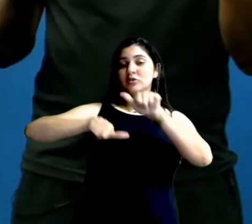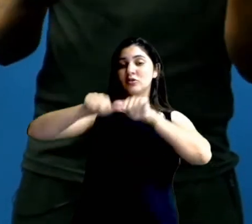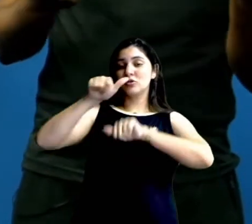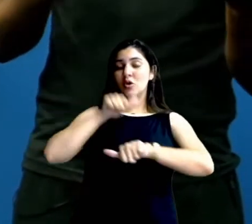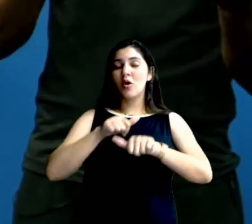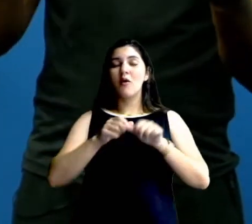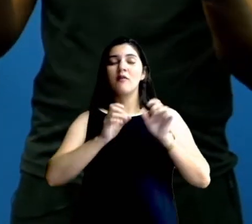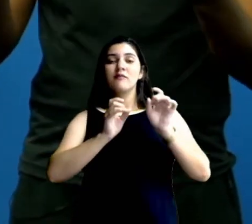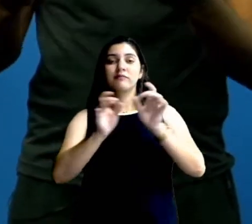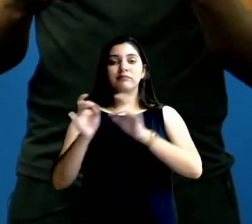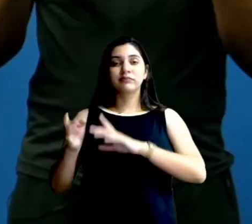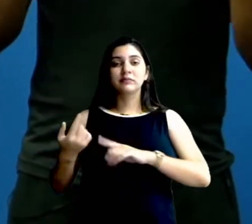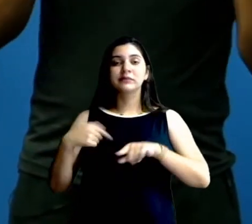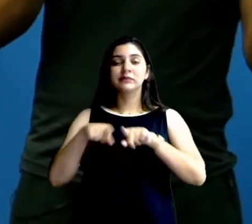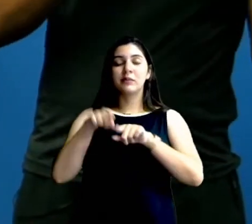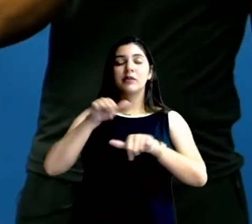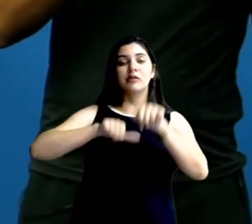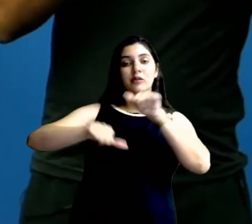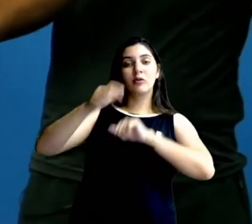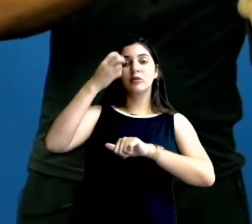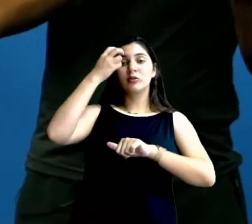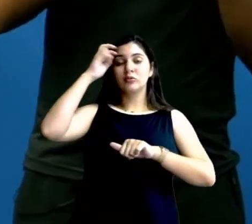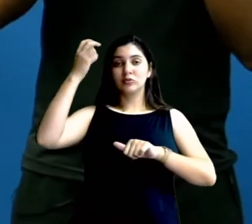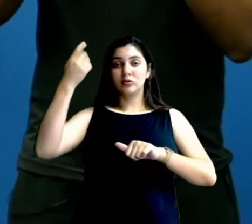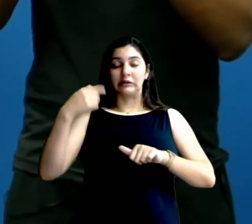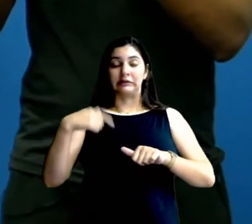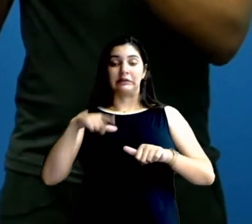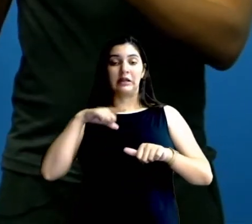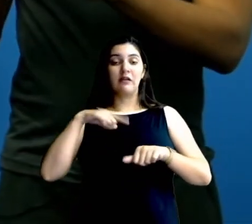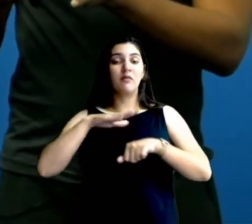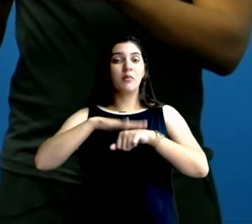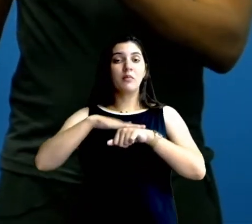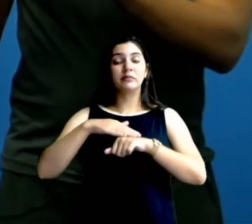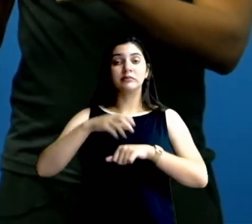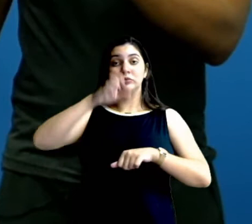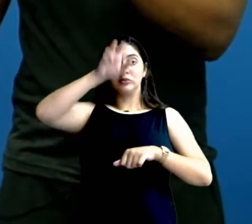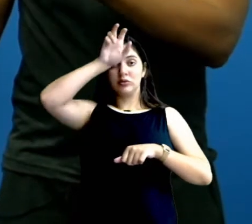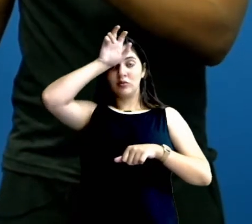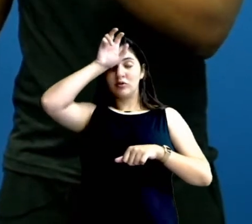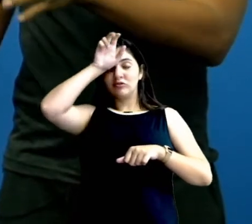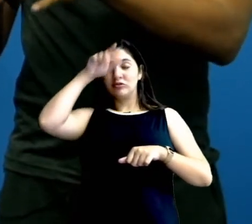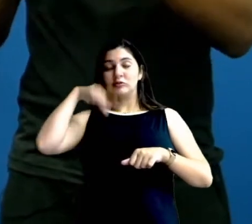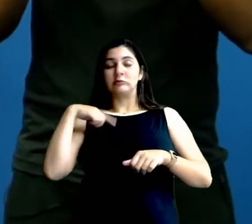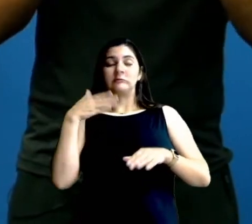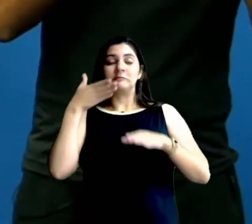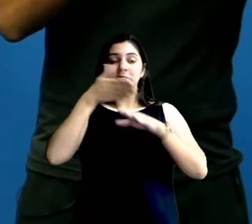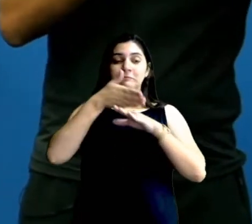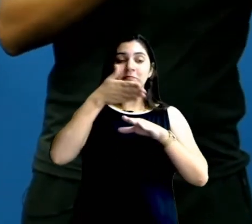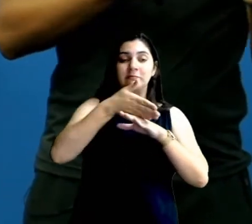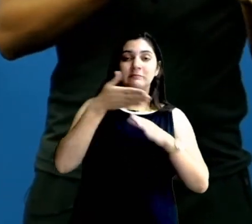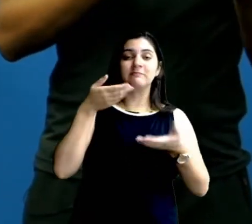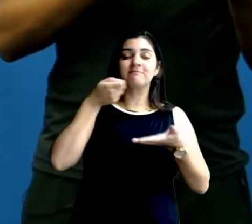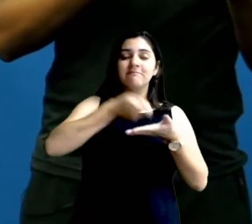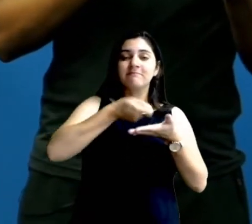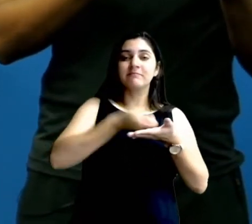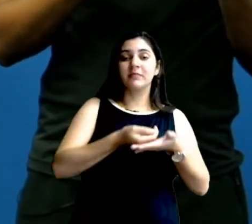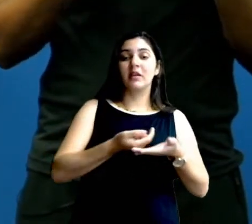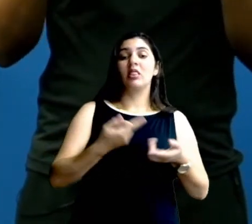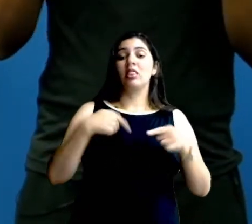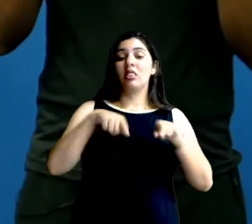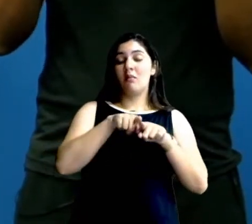comerciais trocas culturais chegou um tempo que o Egito dominou essa região e chegou um tempo que essa região também